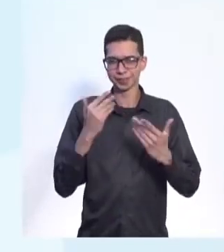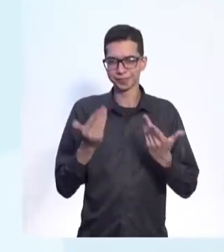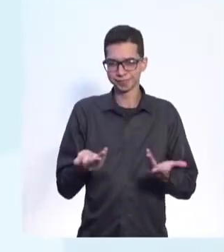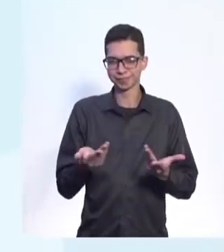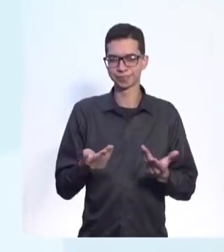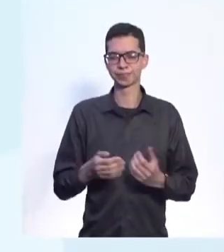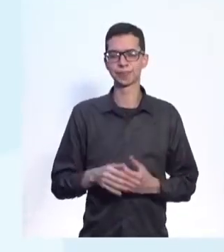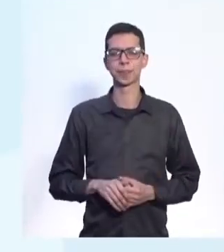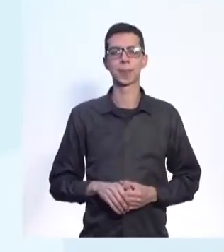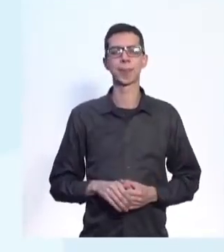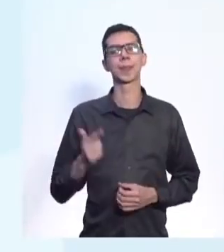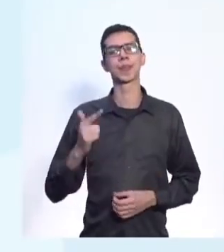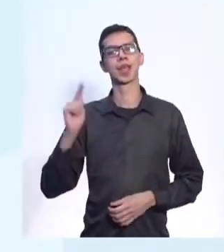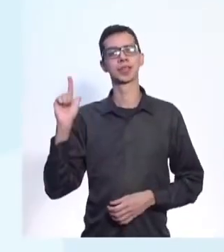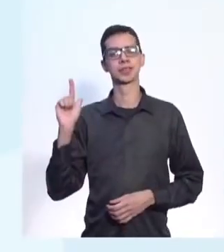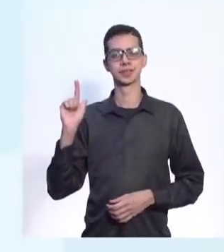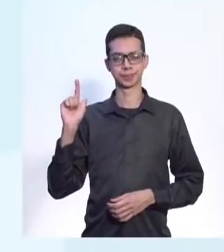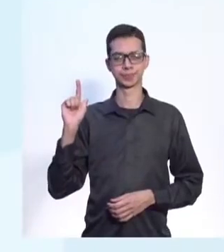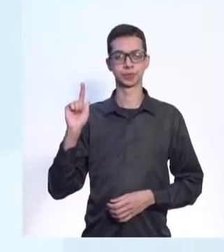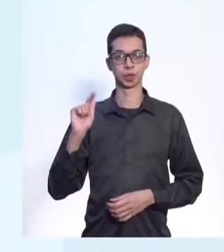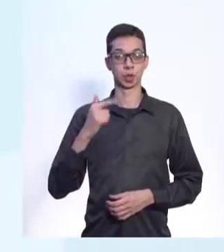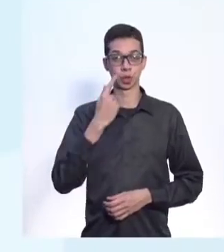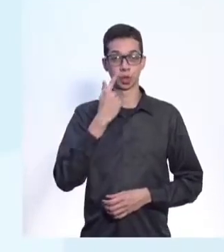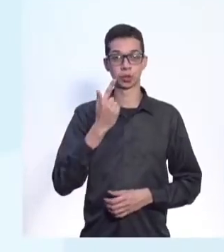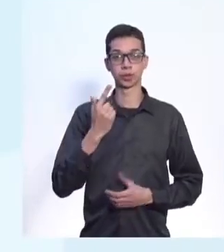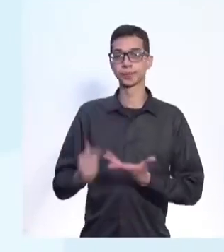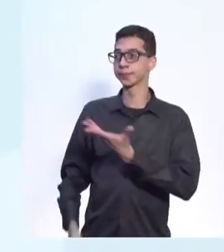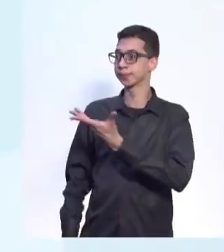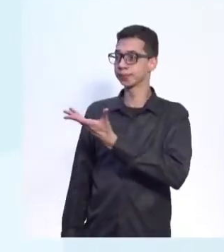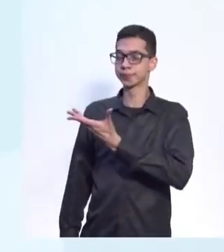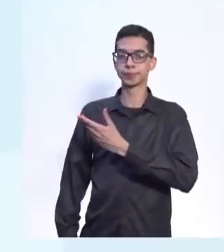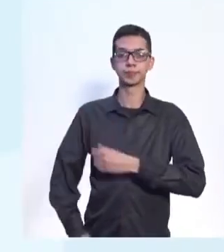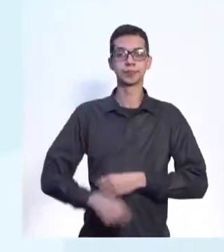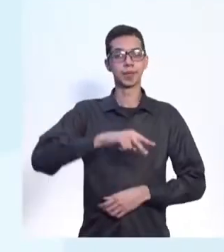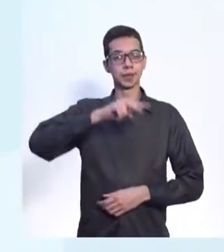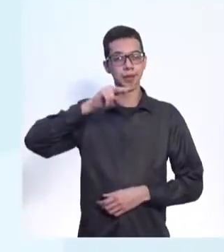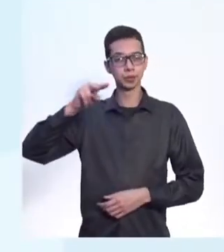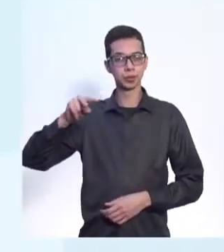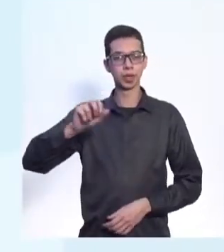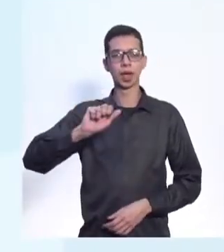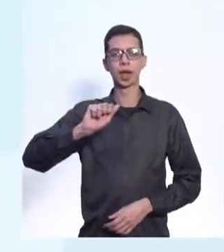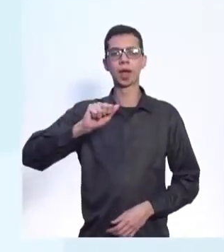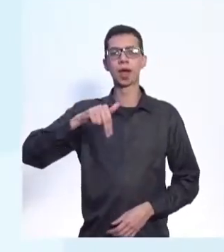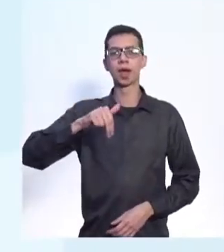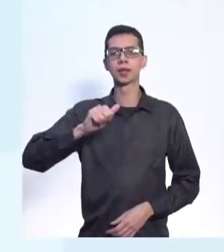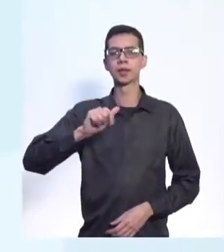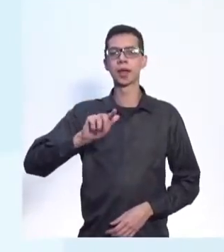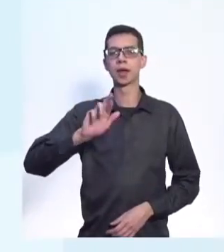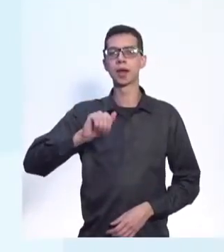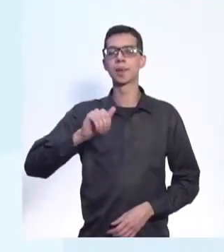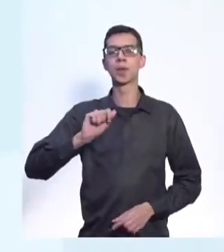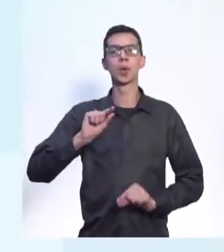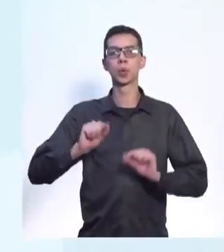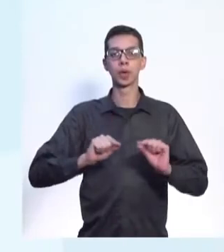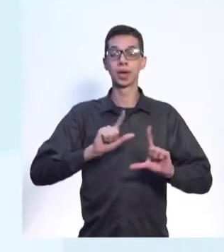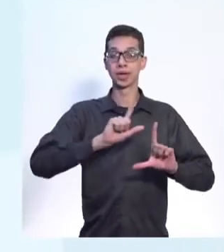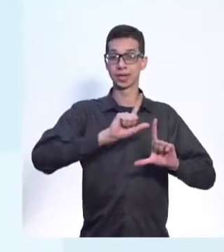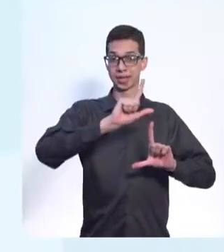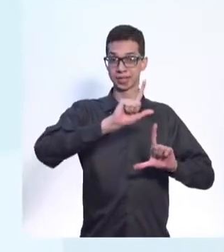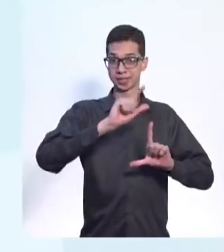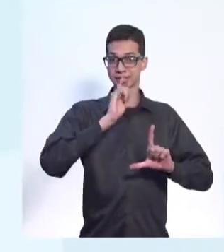Então, acompanhe a leitura. Anagrama é a reorganização das letras de